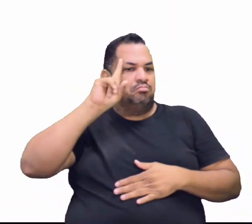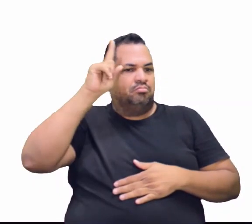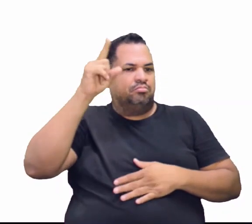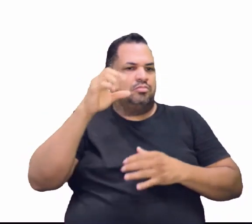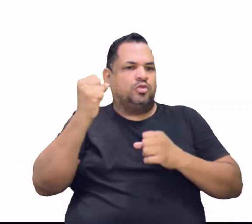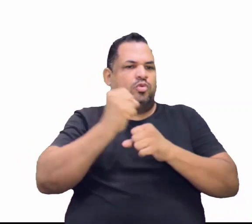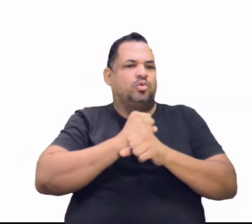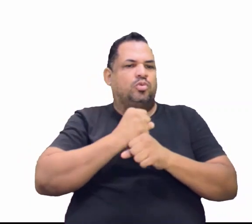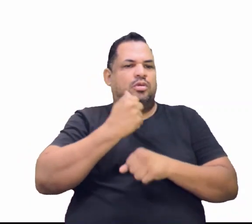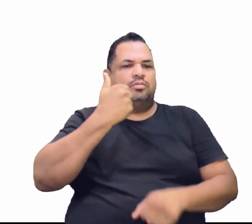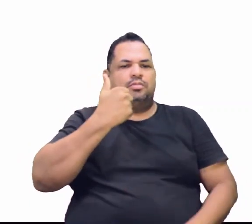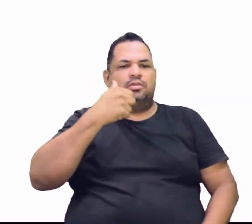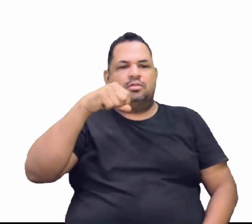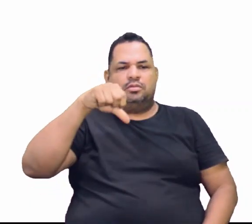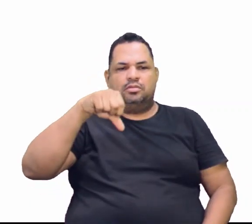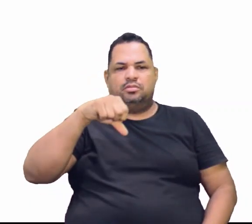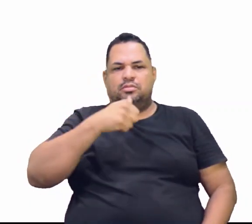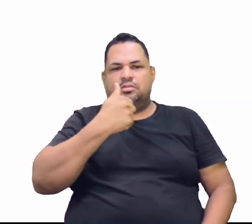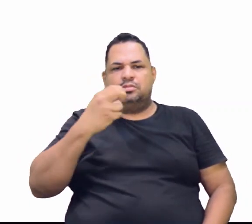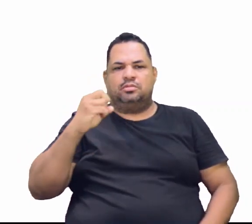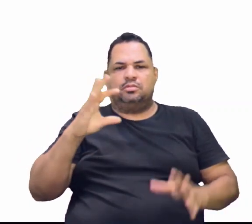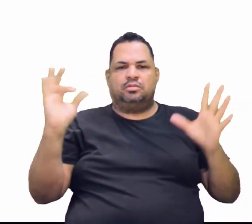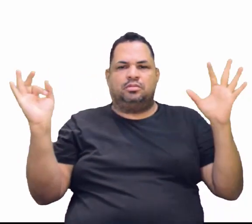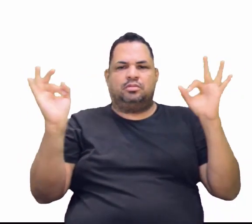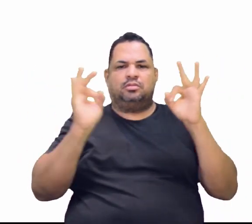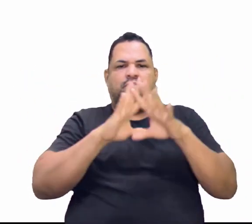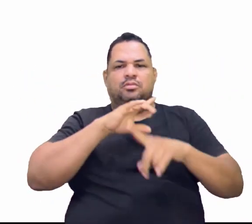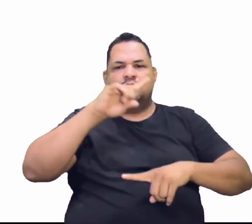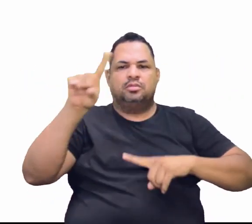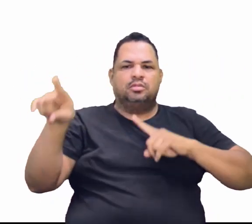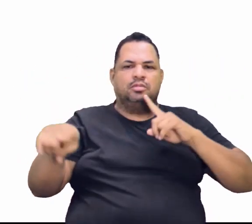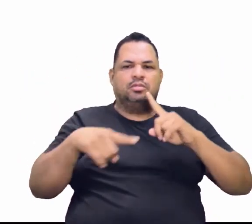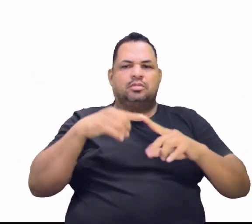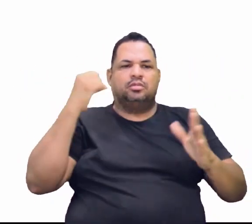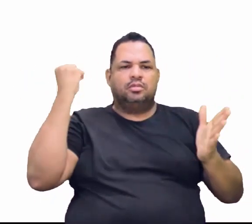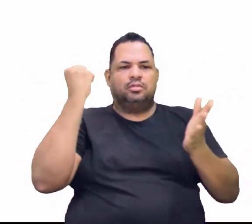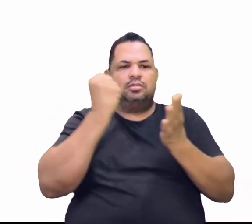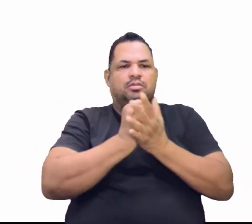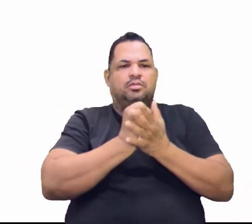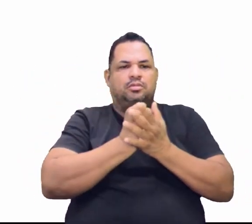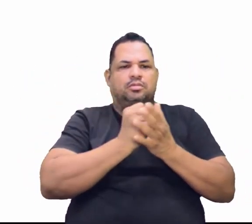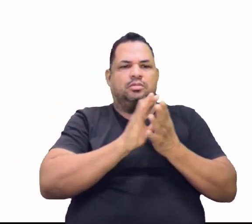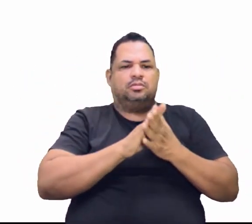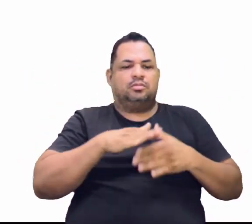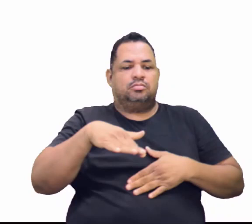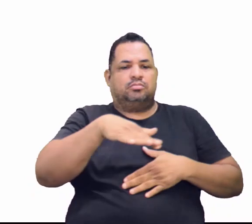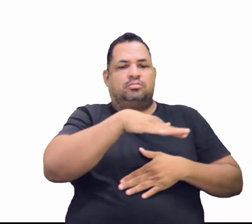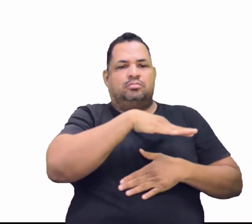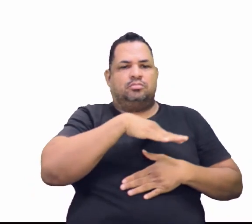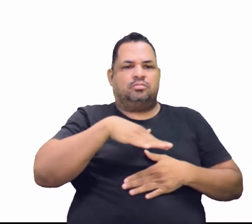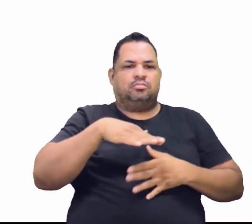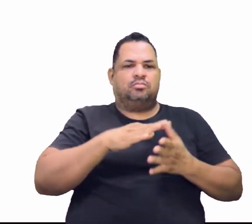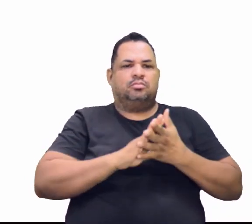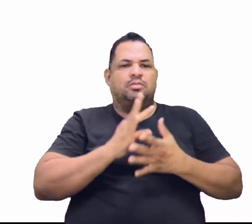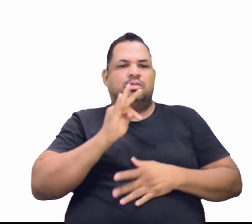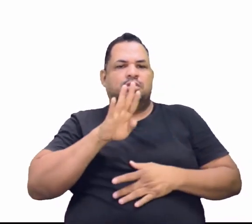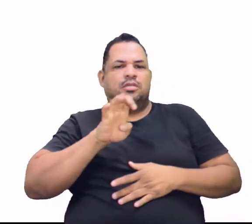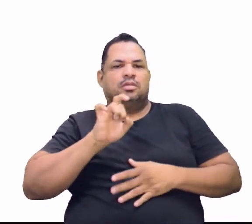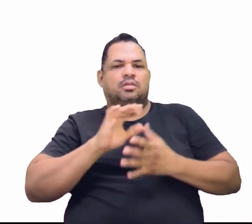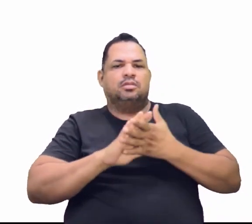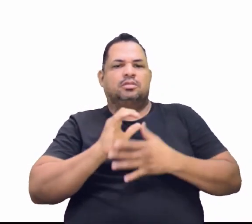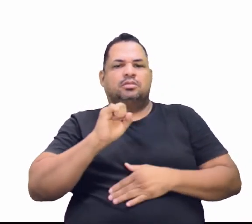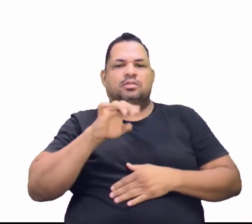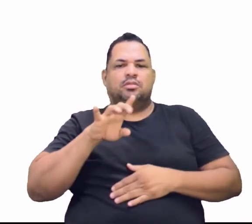de 1915, ele concluiu a sua missão com a inauguração da Estação Telegráfica de Santo Antônio do